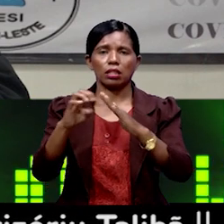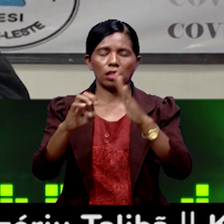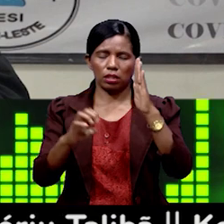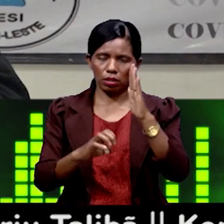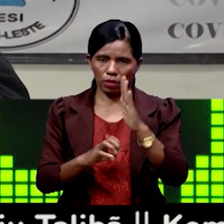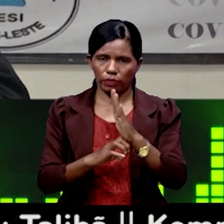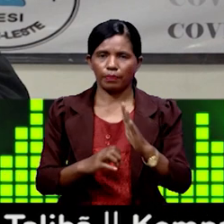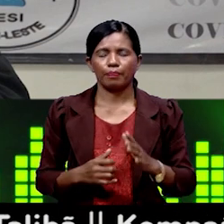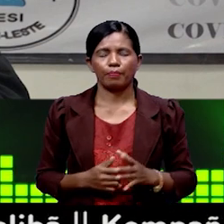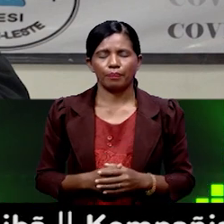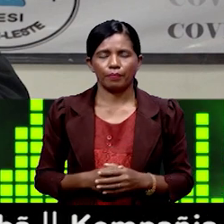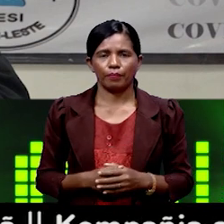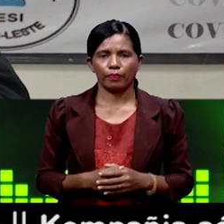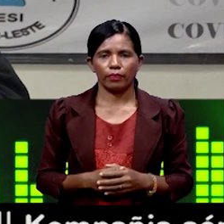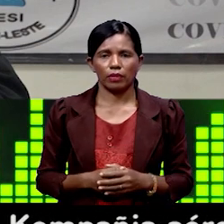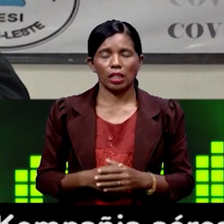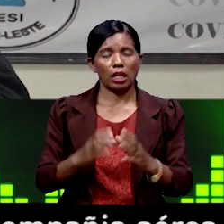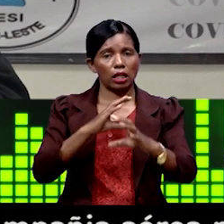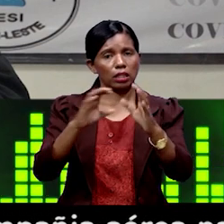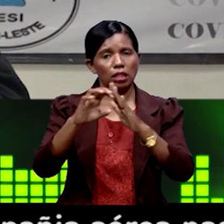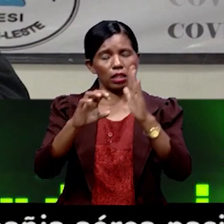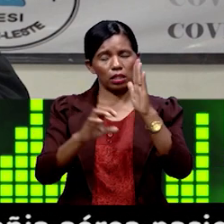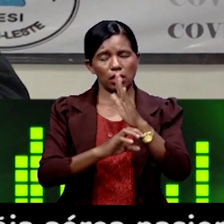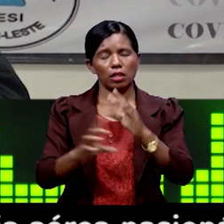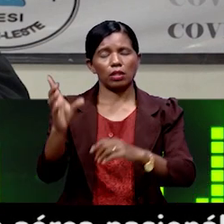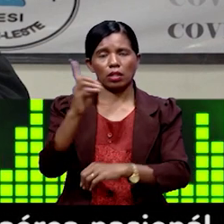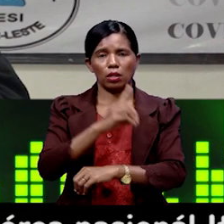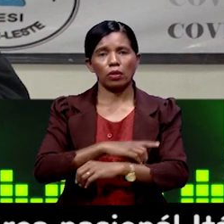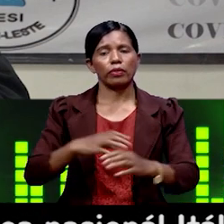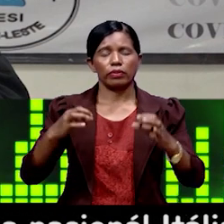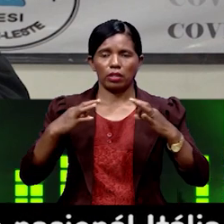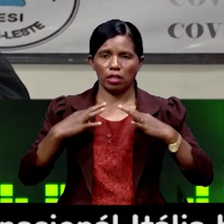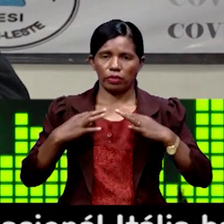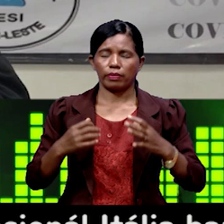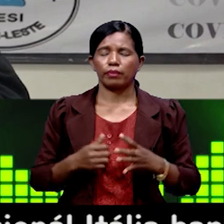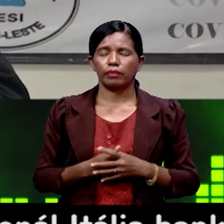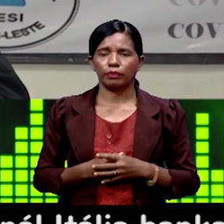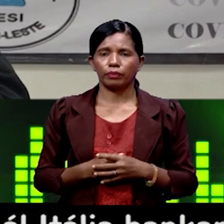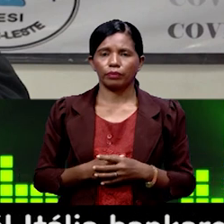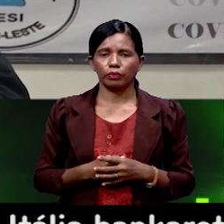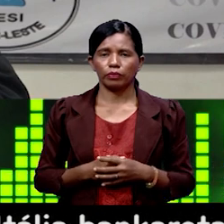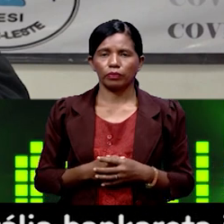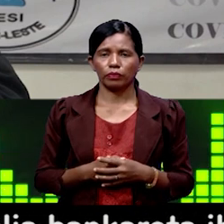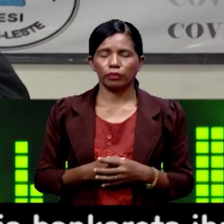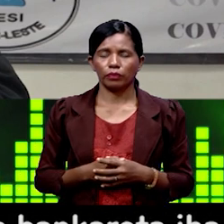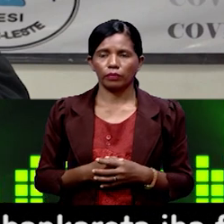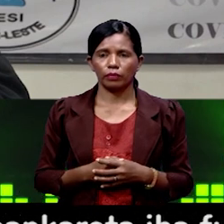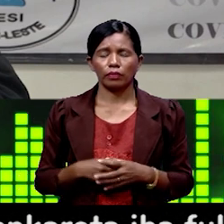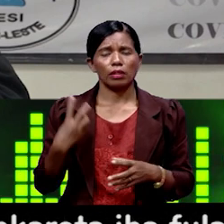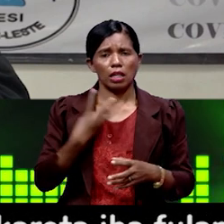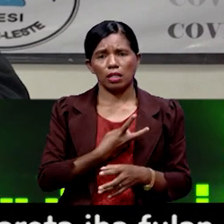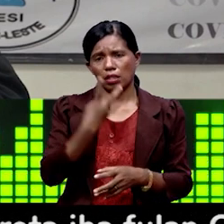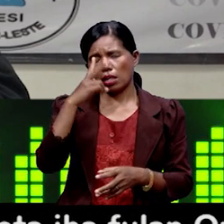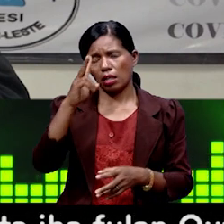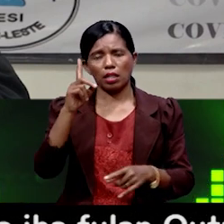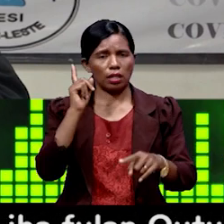a veículo ka careta Estado nian iha lorong finado. Sim. Então, ita harai kata ka